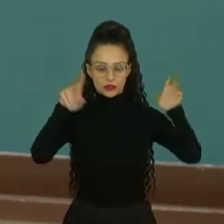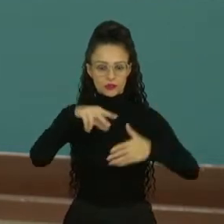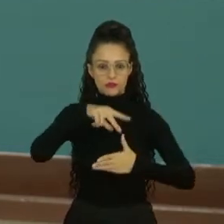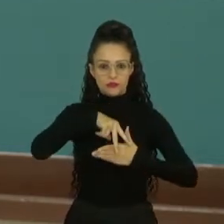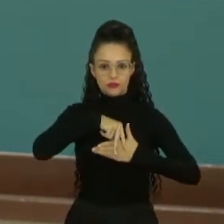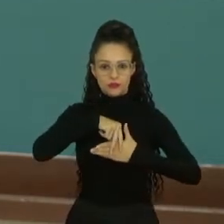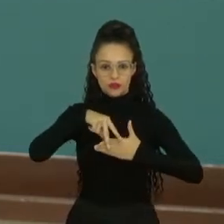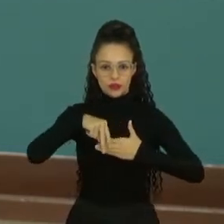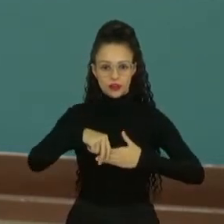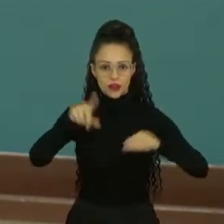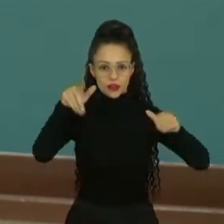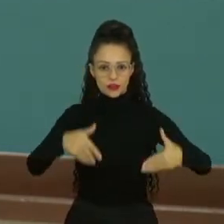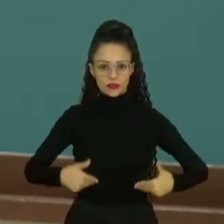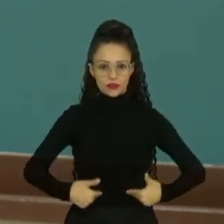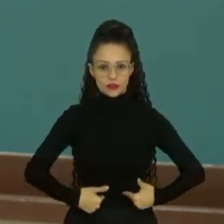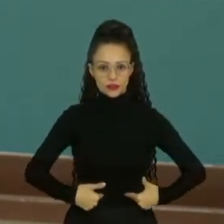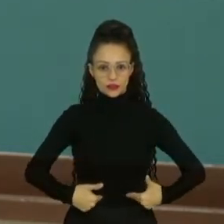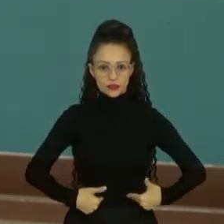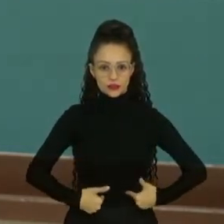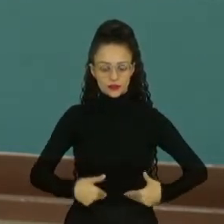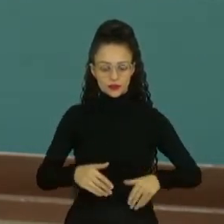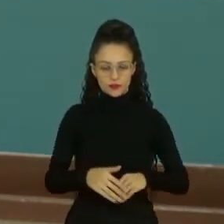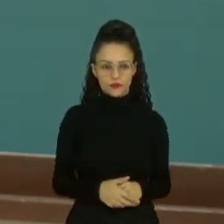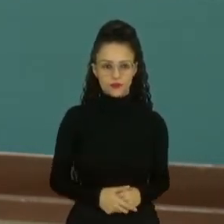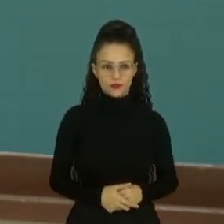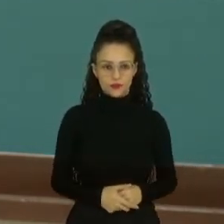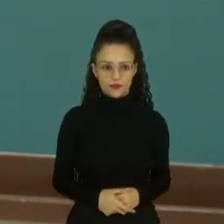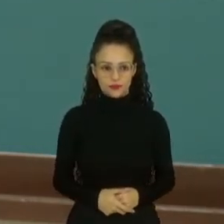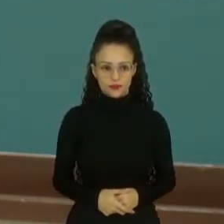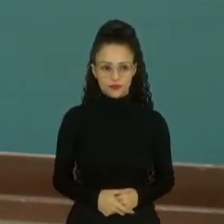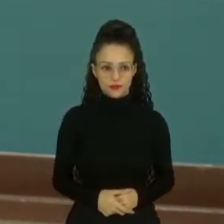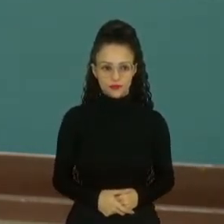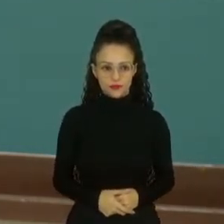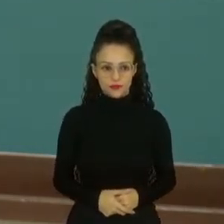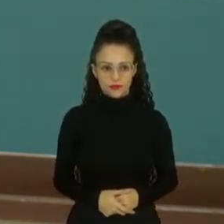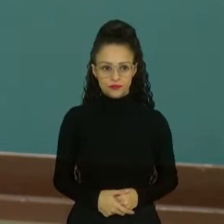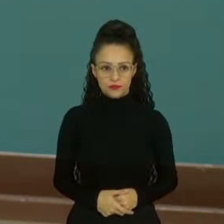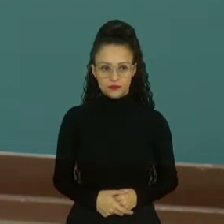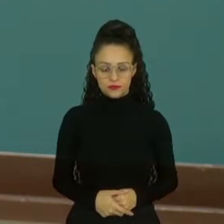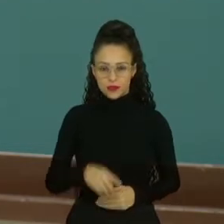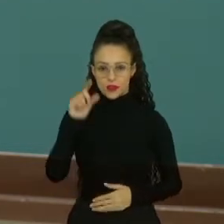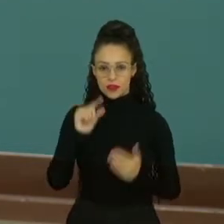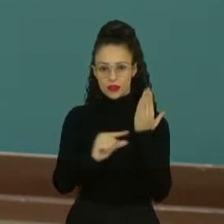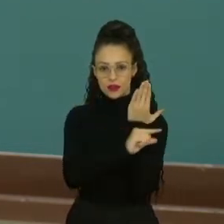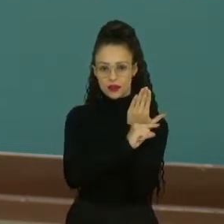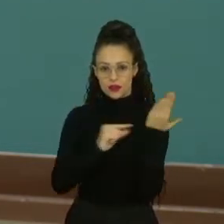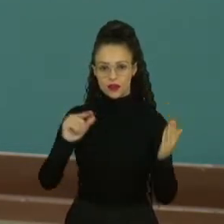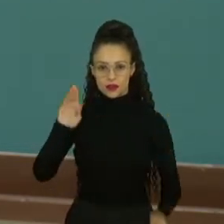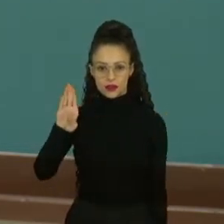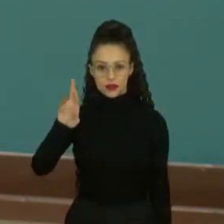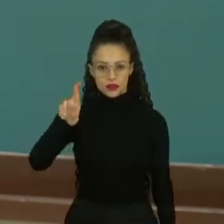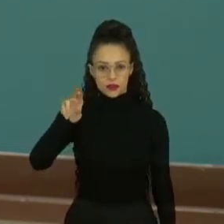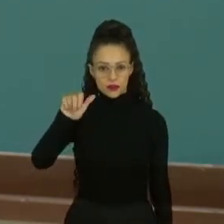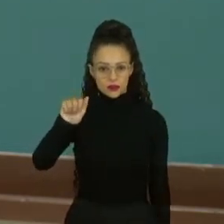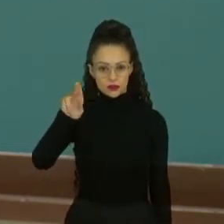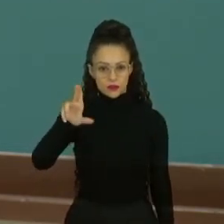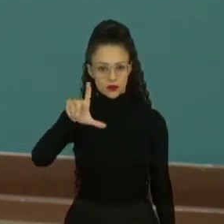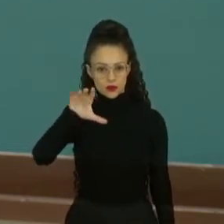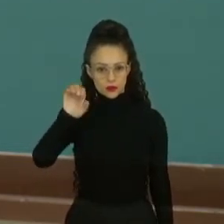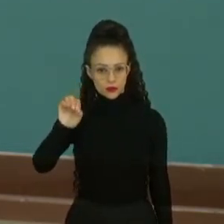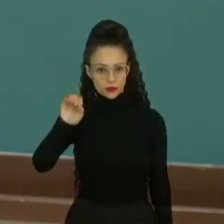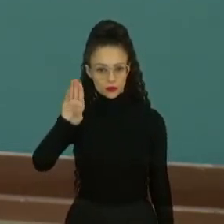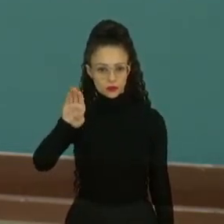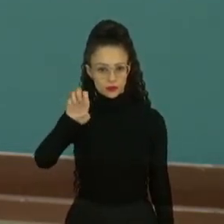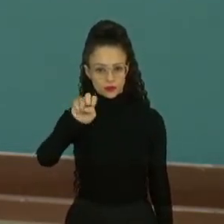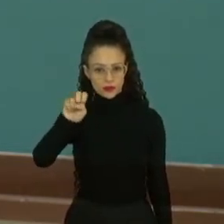é Fome, né? Então, ele é de autoria do Braulio Bessa. Então, alguns já conhecem o